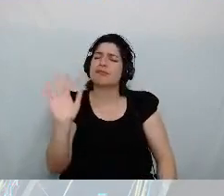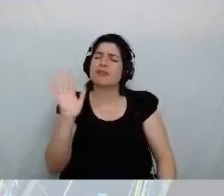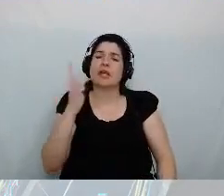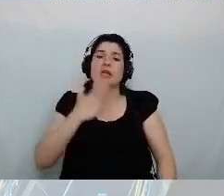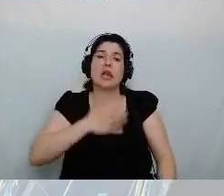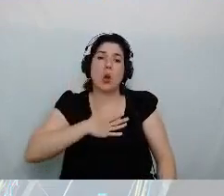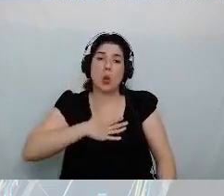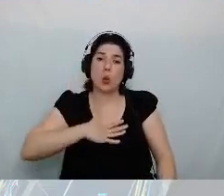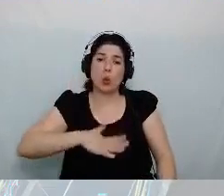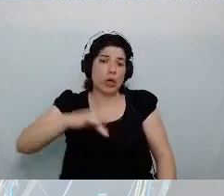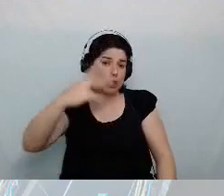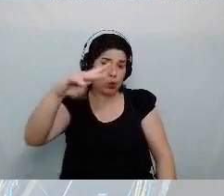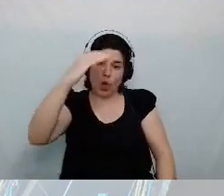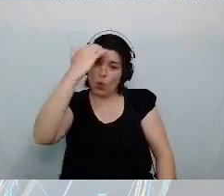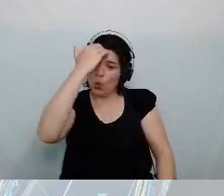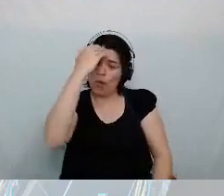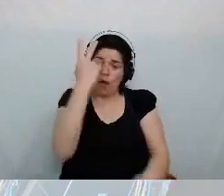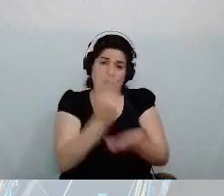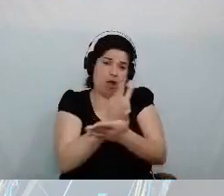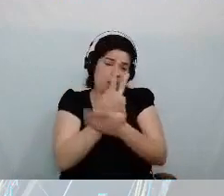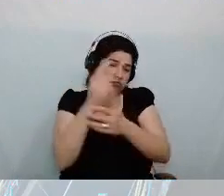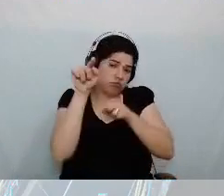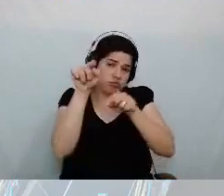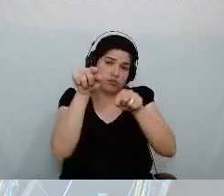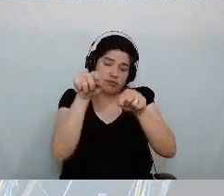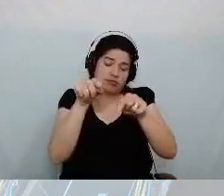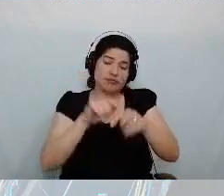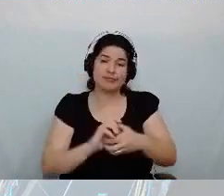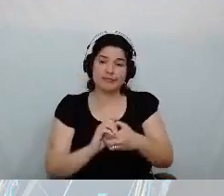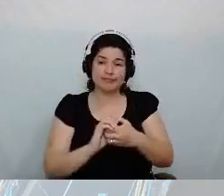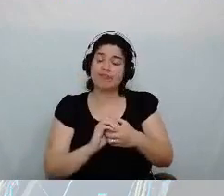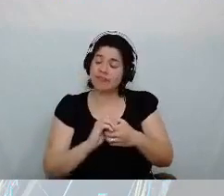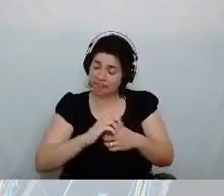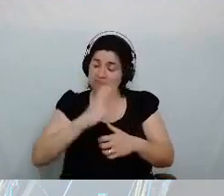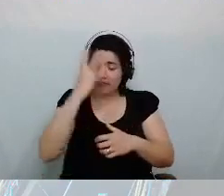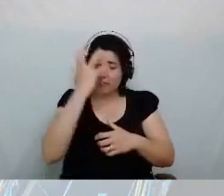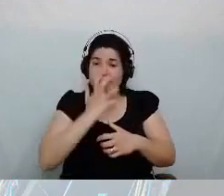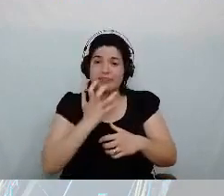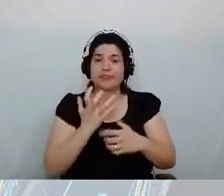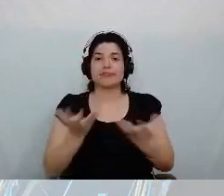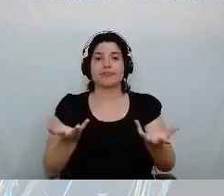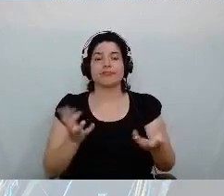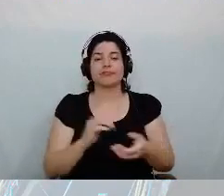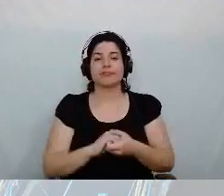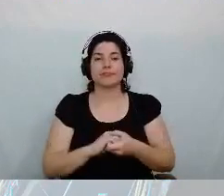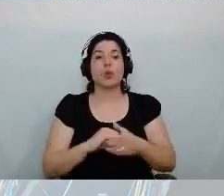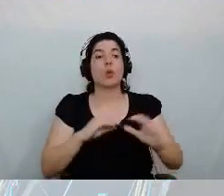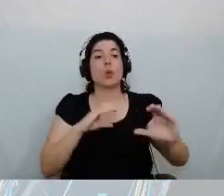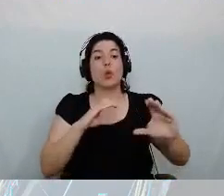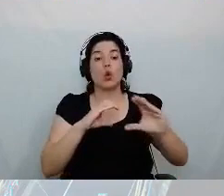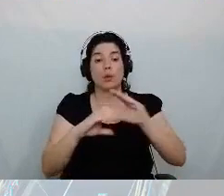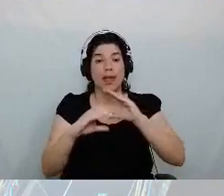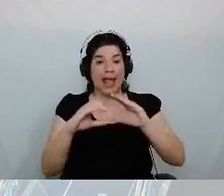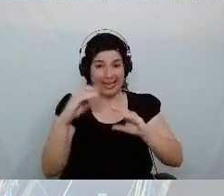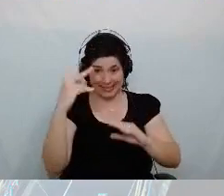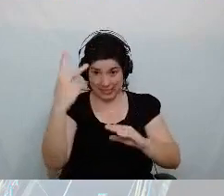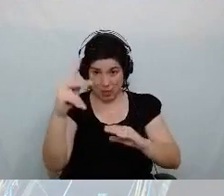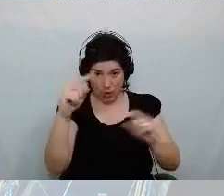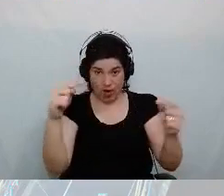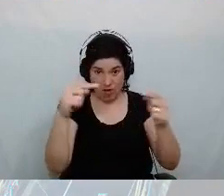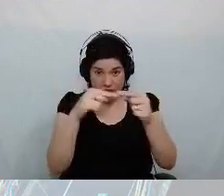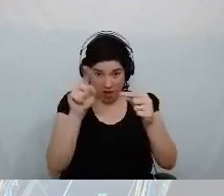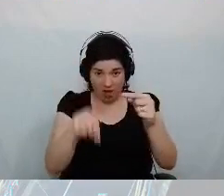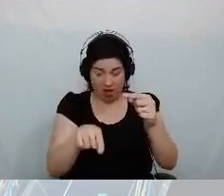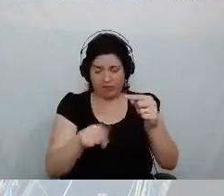A culpa é de vocês. É sério. Comunicação nunca é sobre você. É